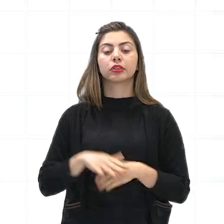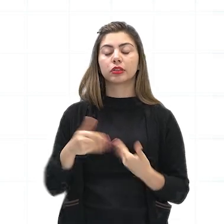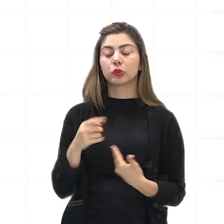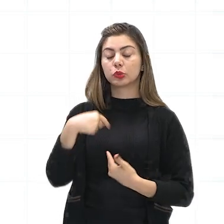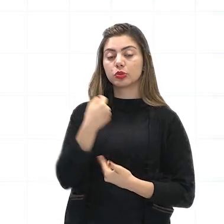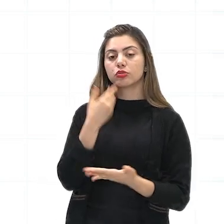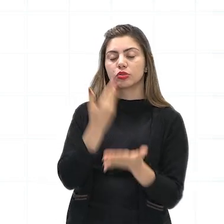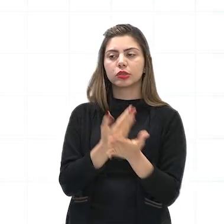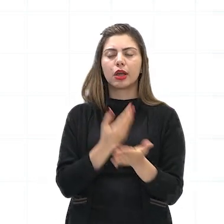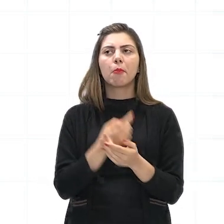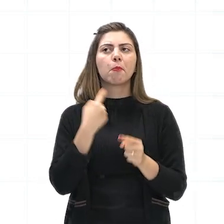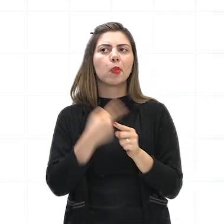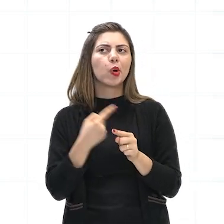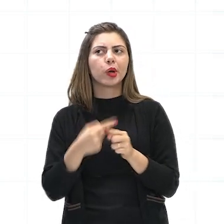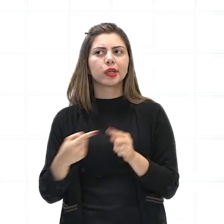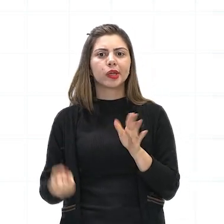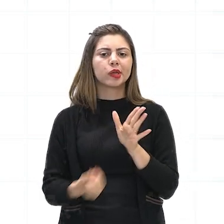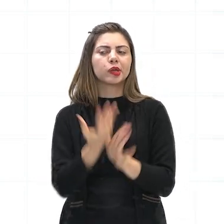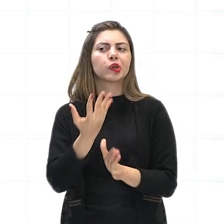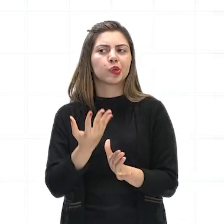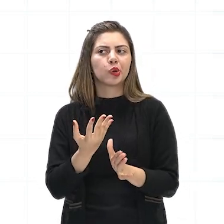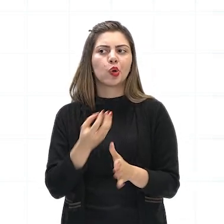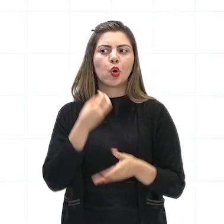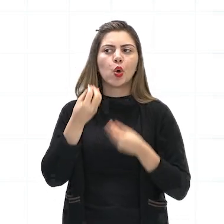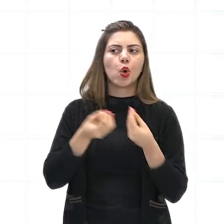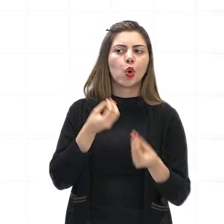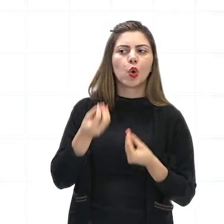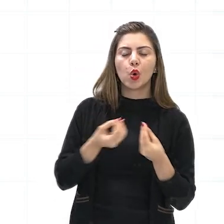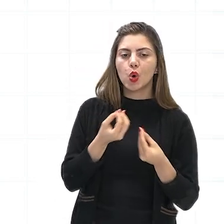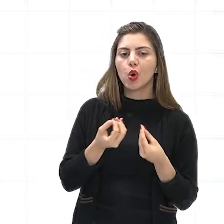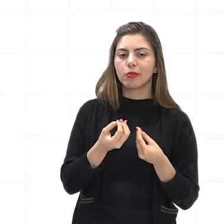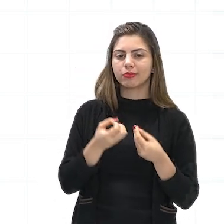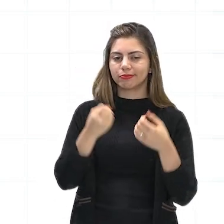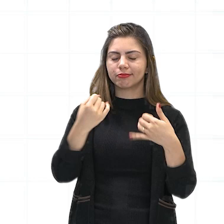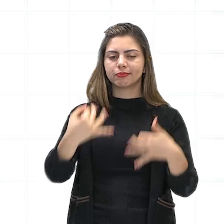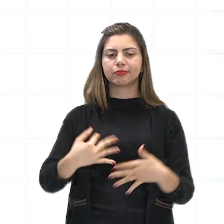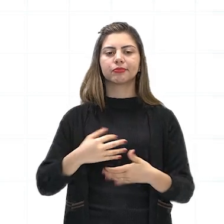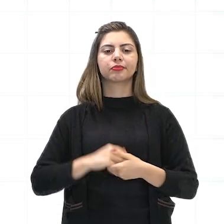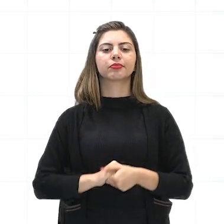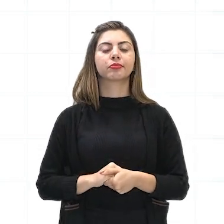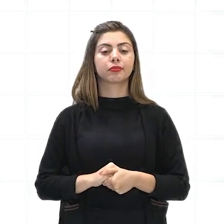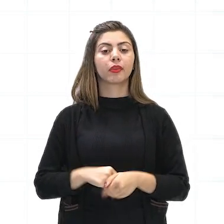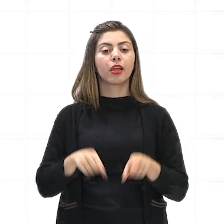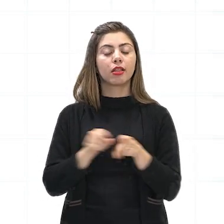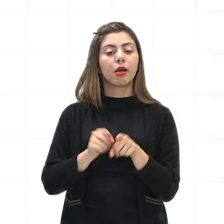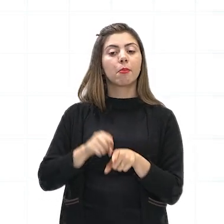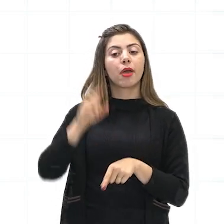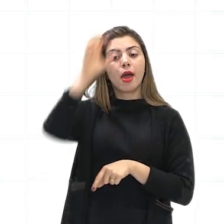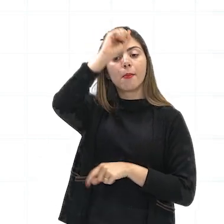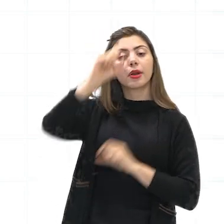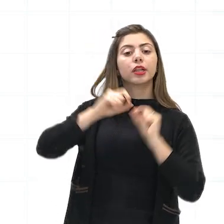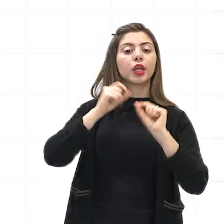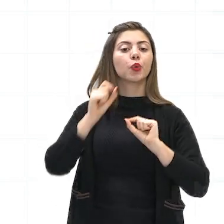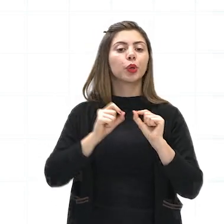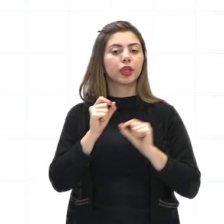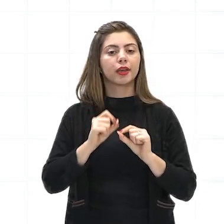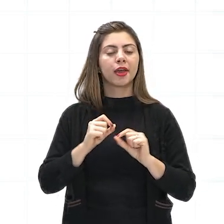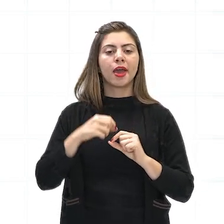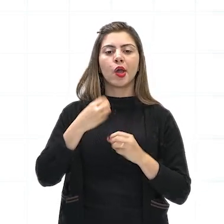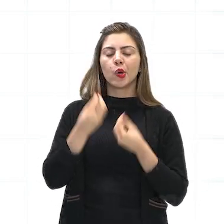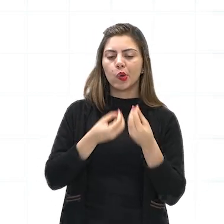surgiu, como surgiu, quando surgiu, certo? Nós vamos aprender e desenvolver valores